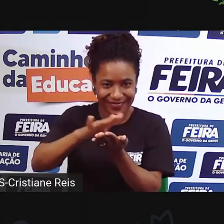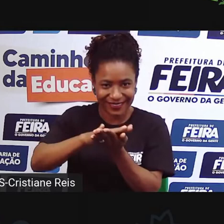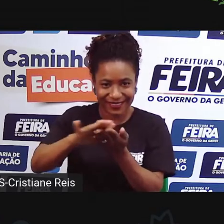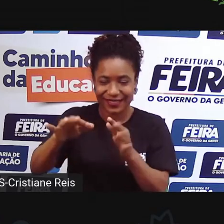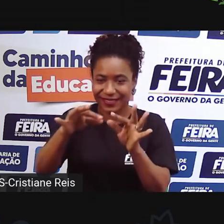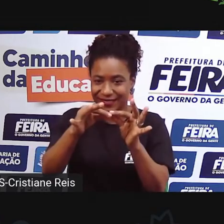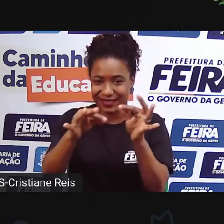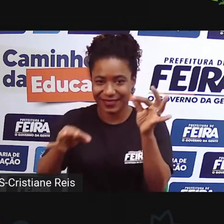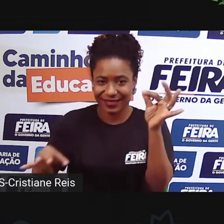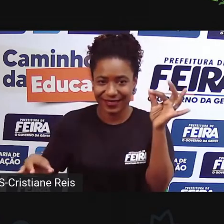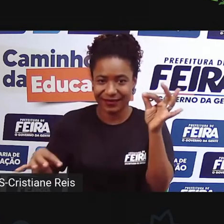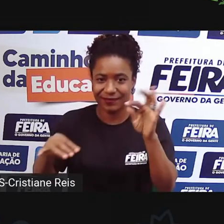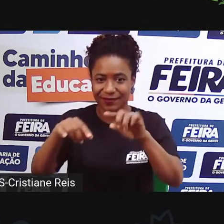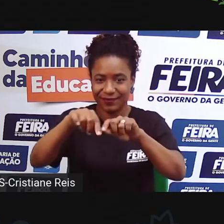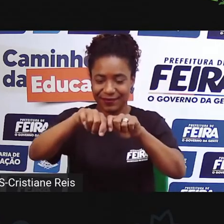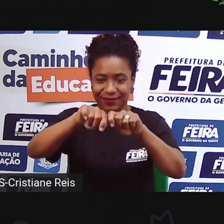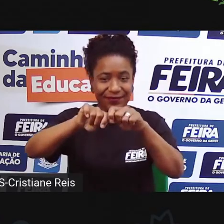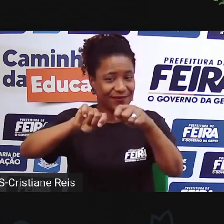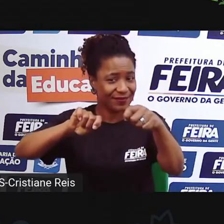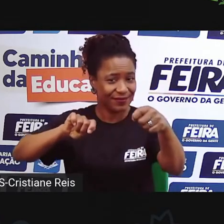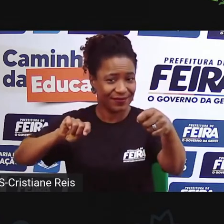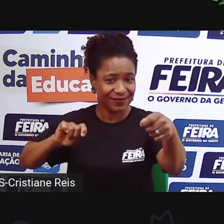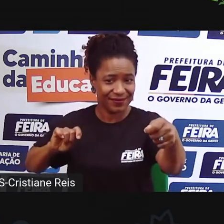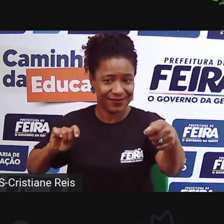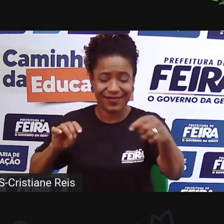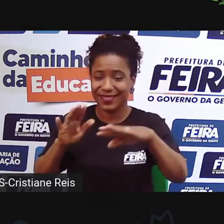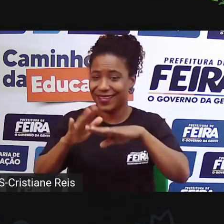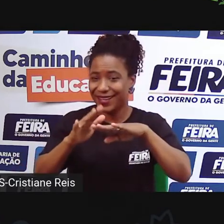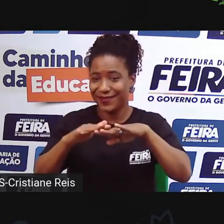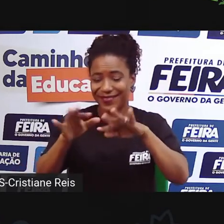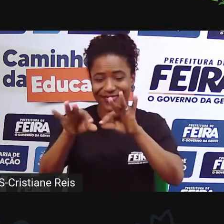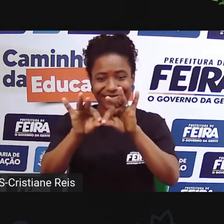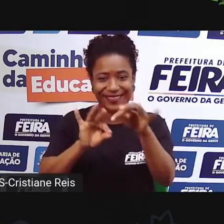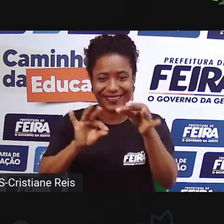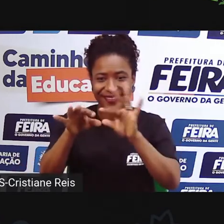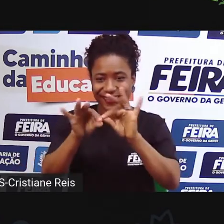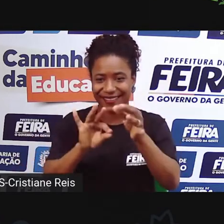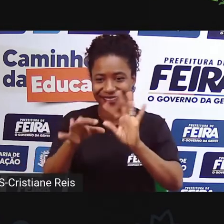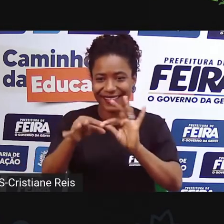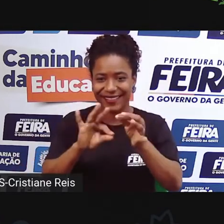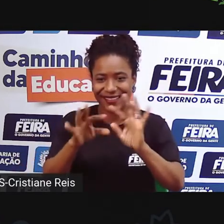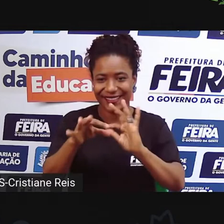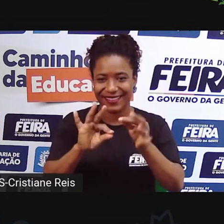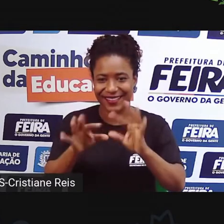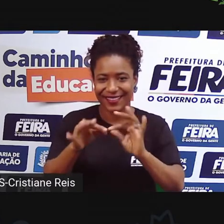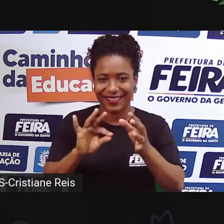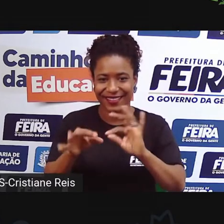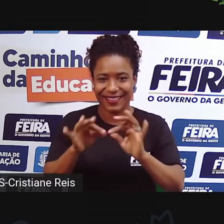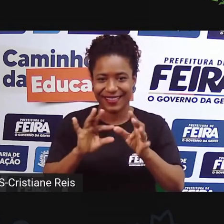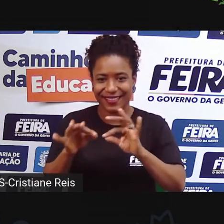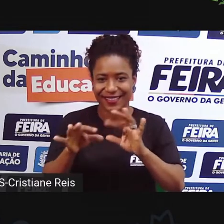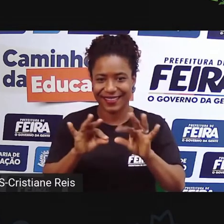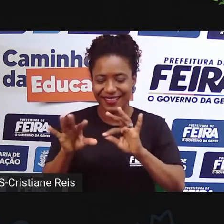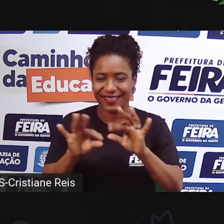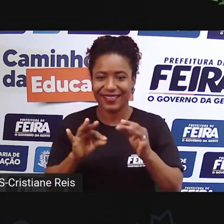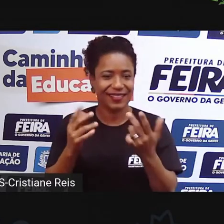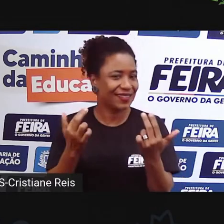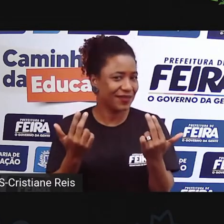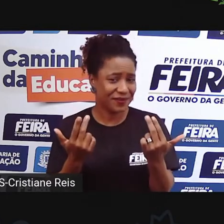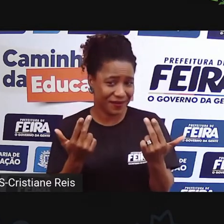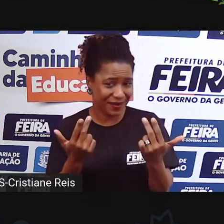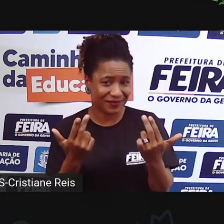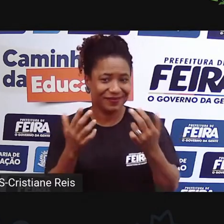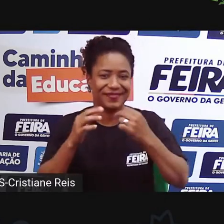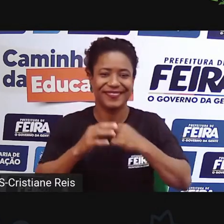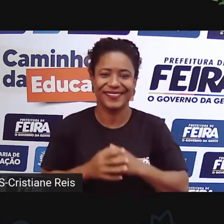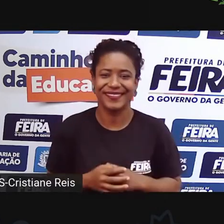e recorta esse papel com as mãos. É, não vai ficar igual ao como a tesoura